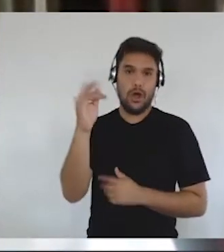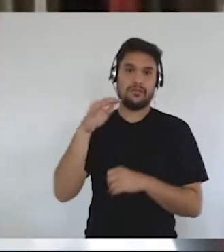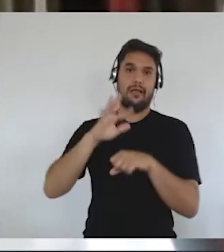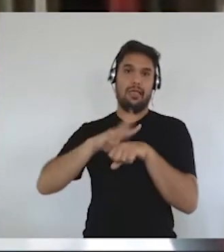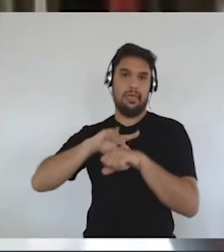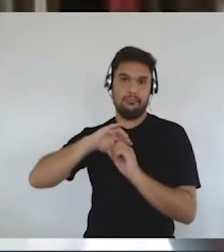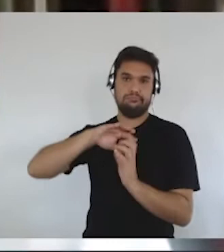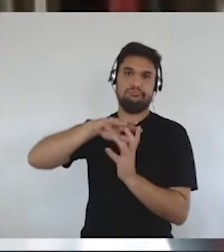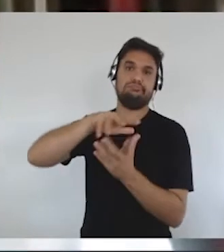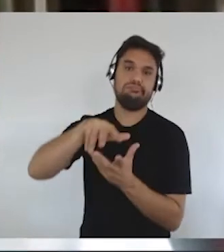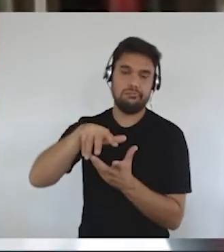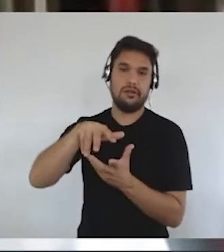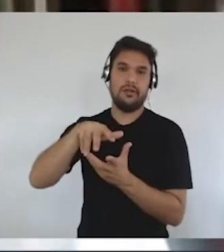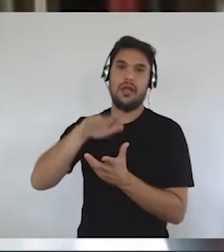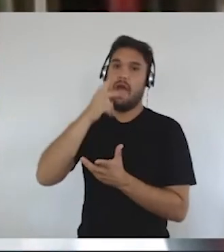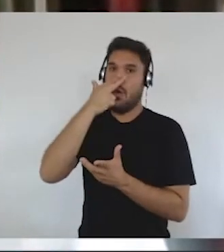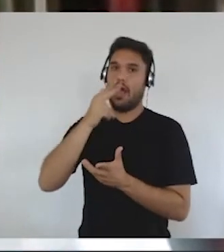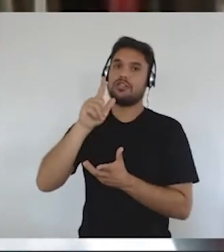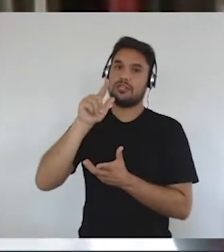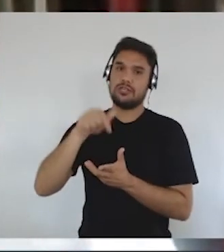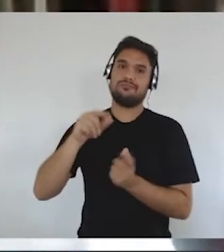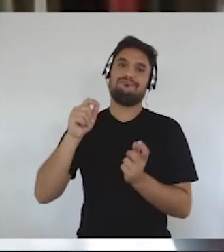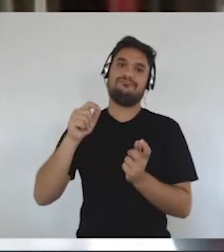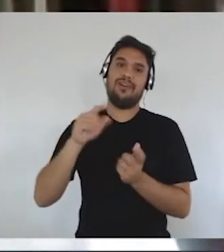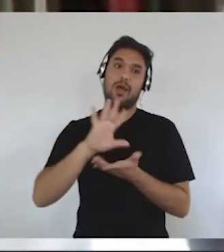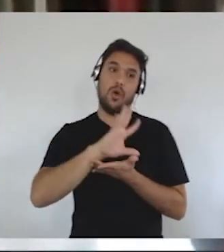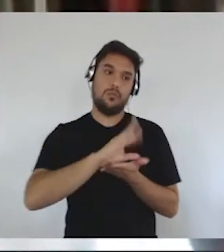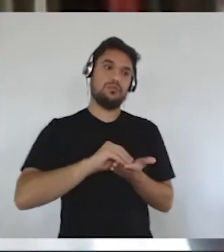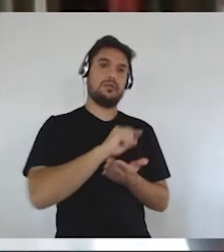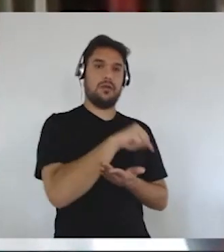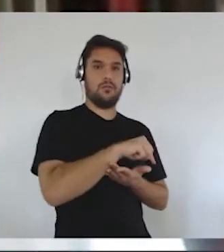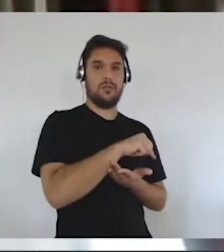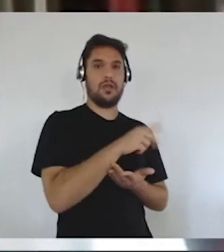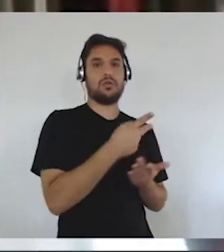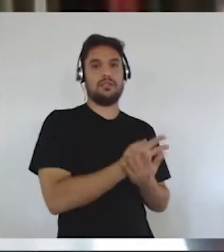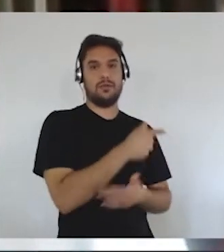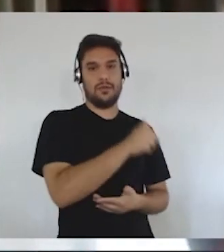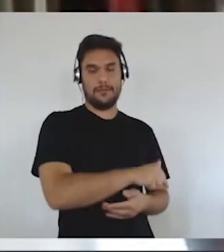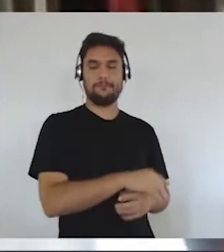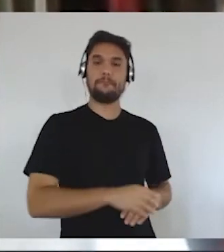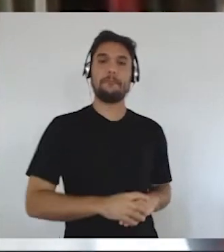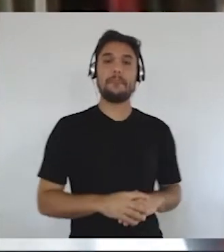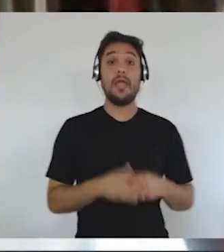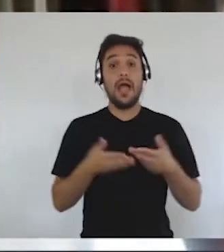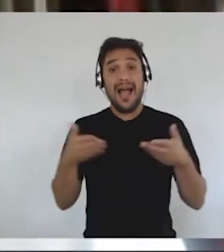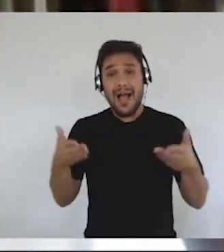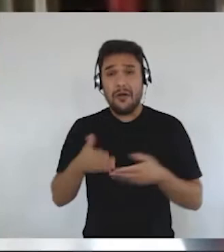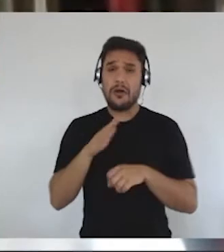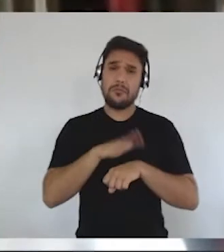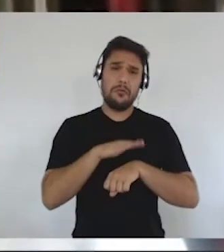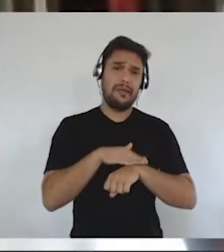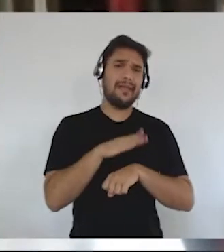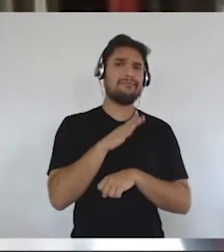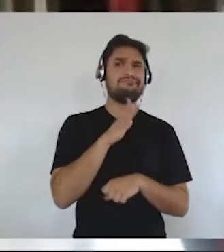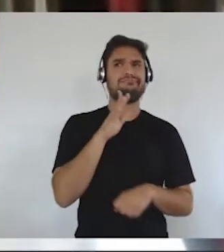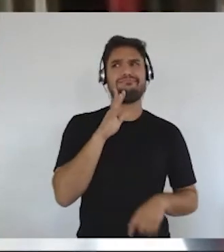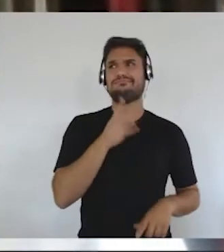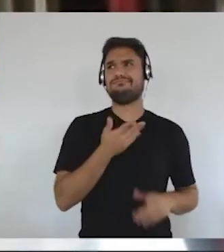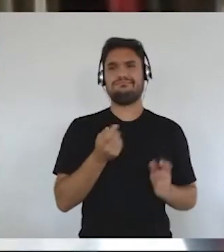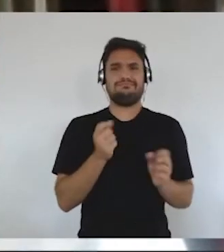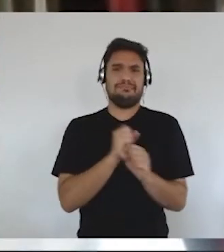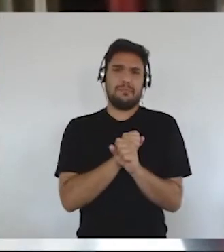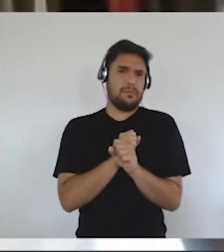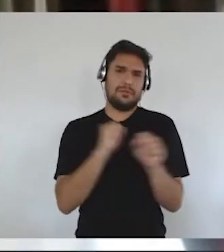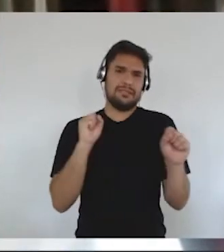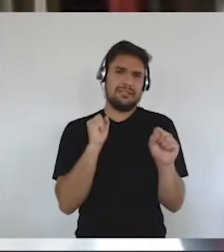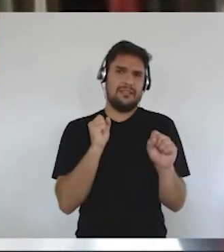pandemia, que isso nos sirva de exemplo. No ponto em que nos encontramos agora, ainda é cedo para dizer quais são os